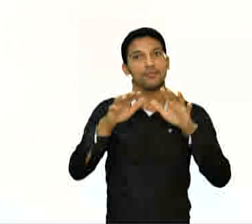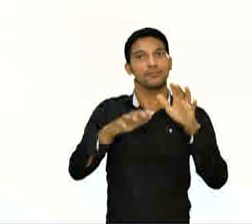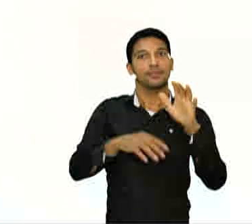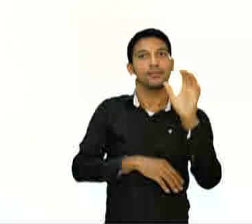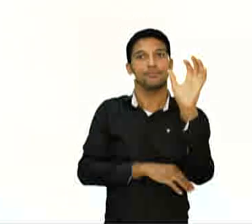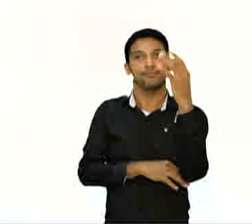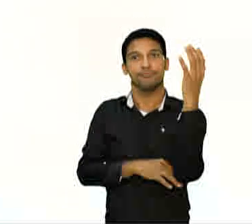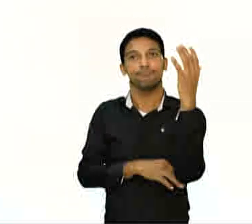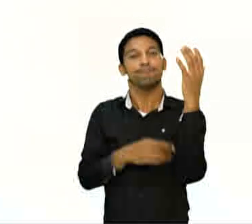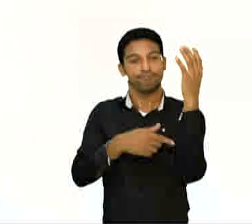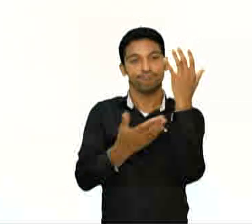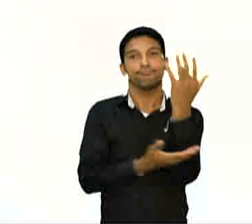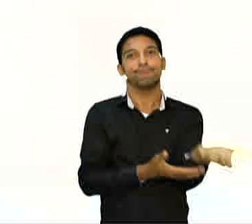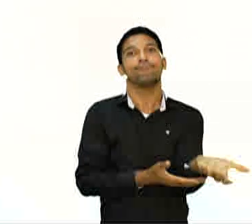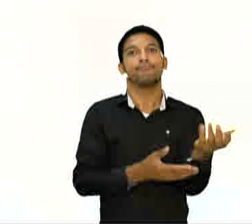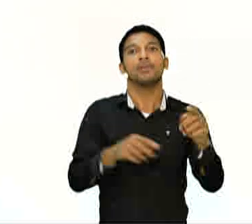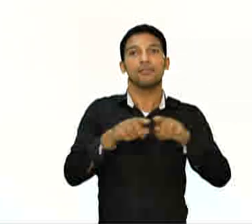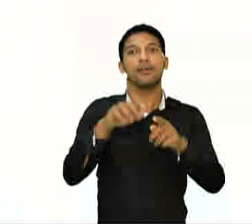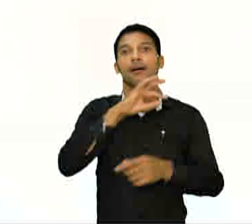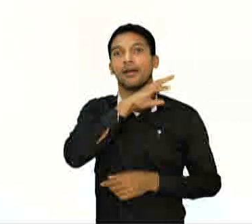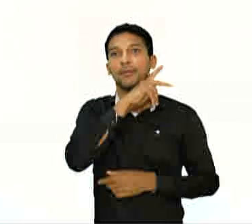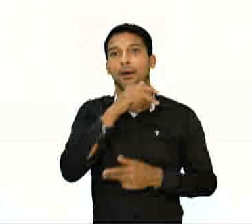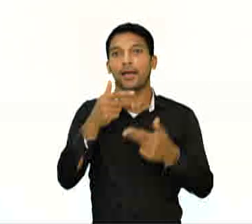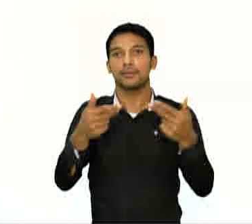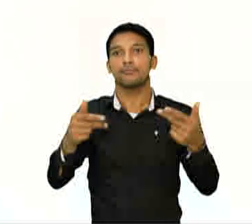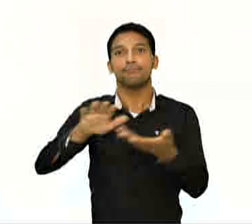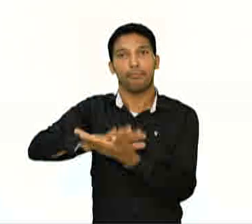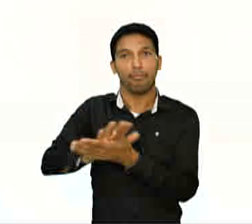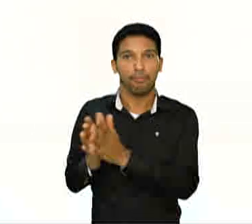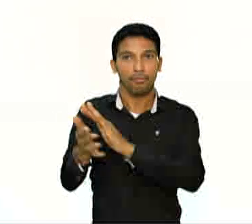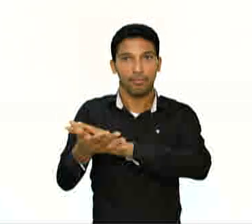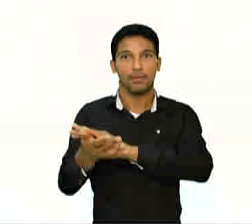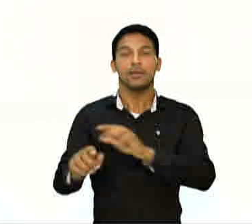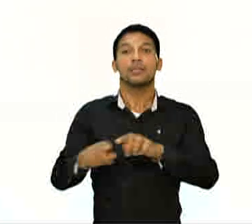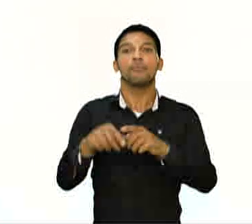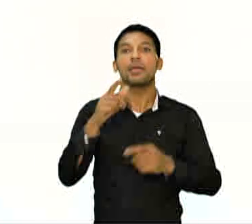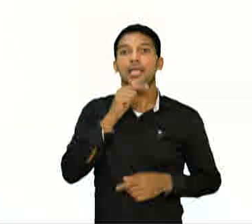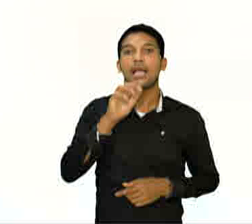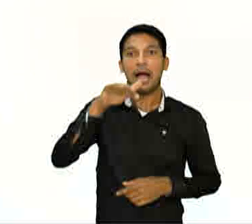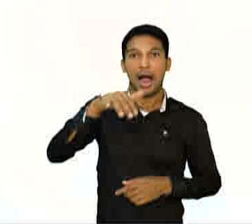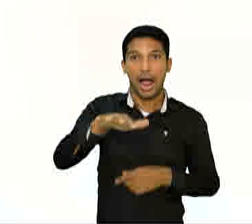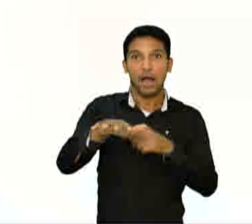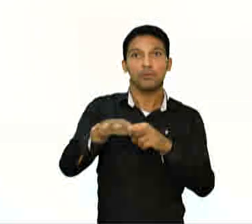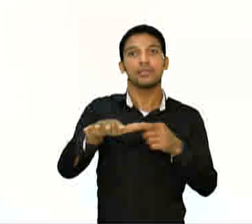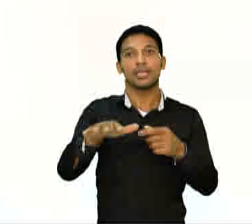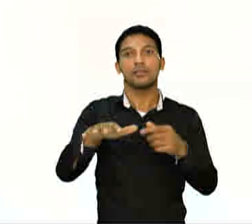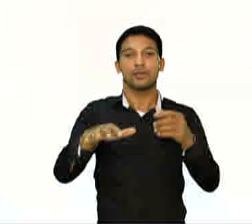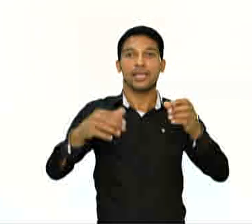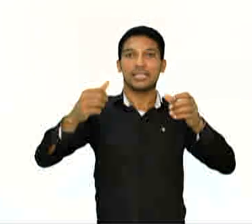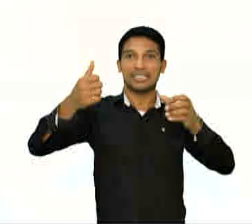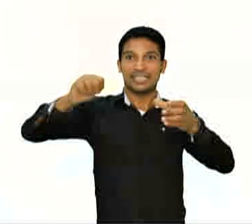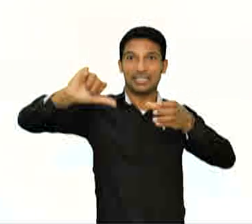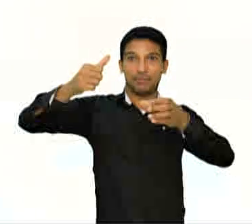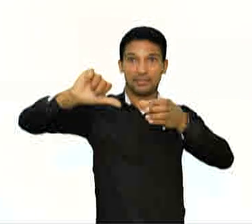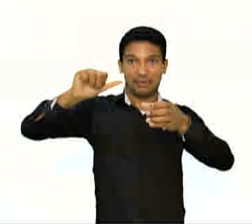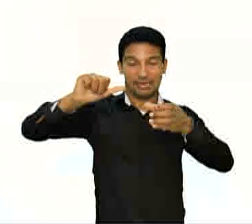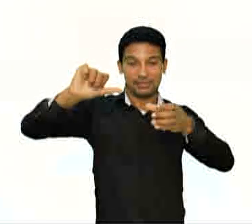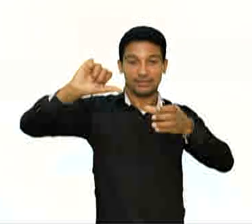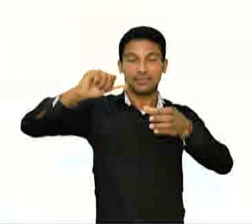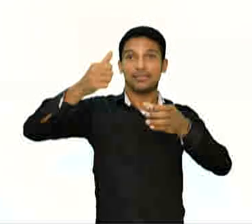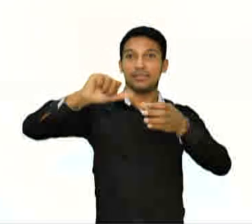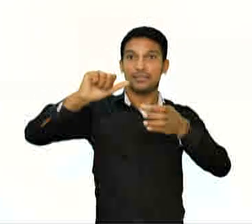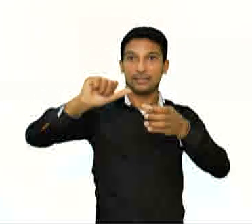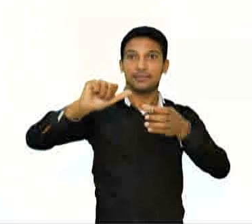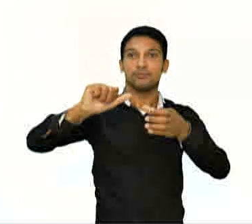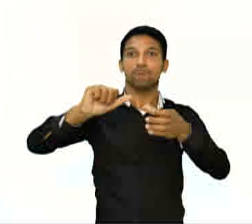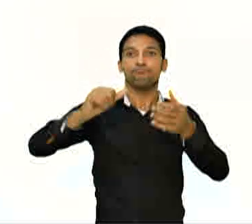culturais e naturais, e logicamente a deterioração da água em relação à matéria orgânica do lugar. Então são elementos negativos que a